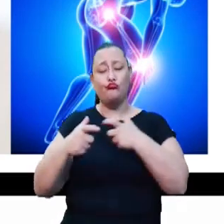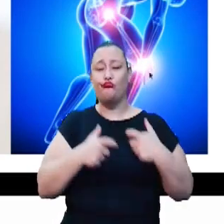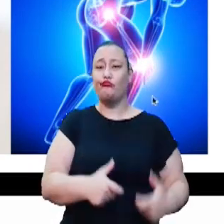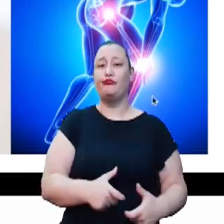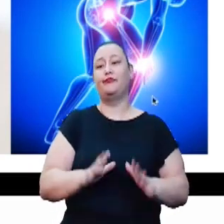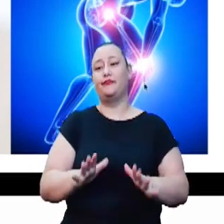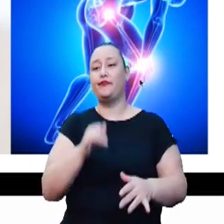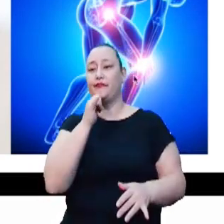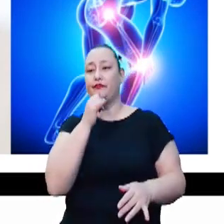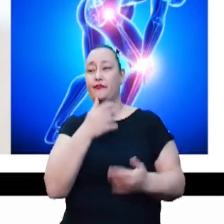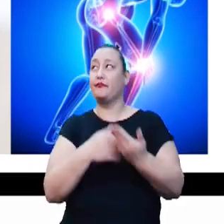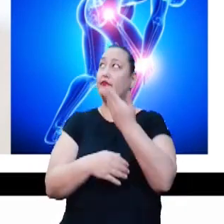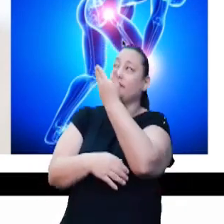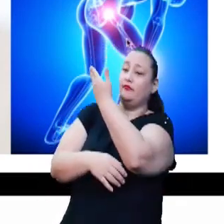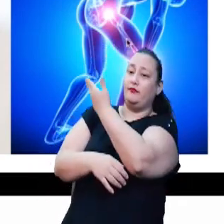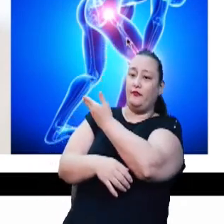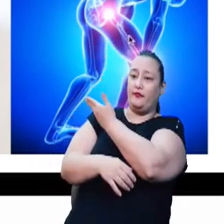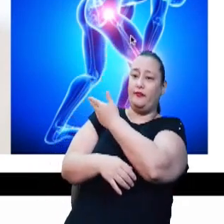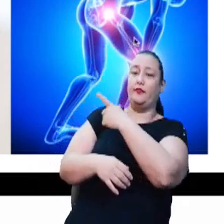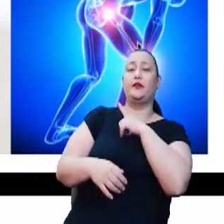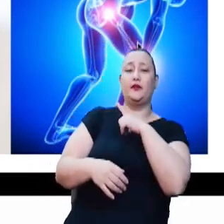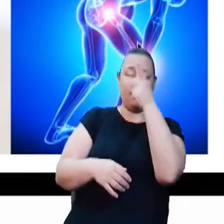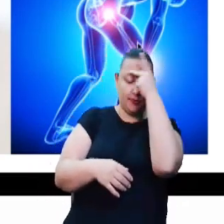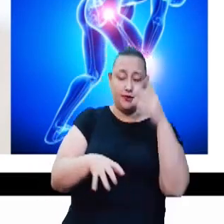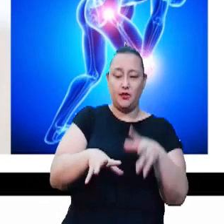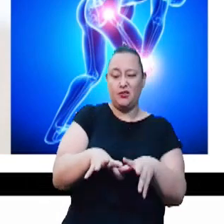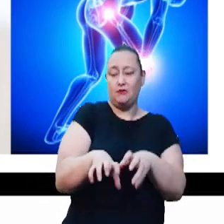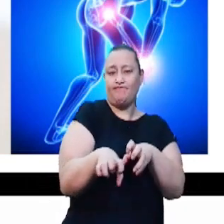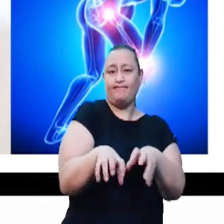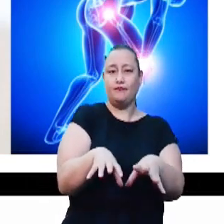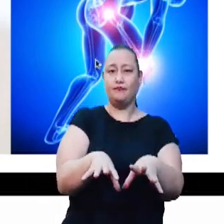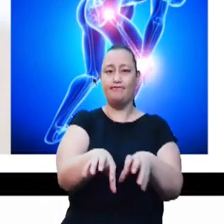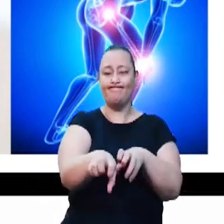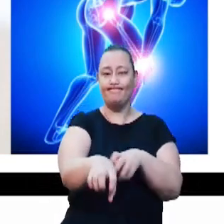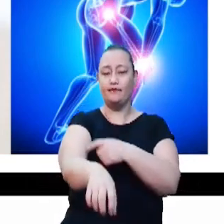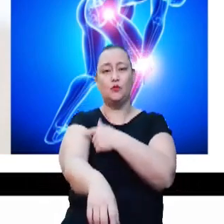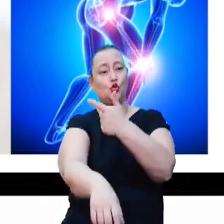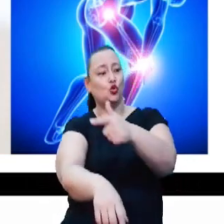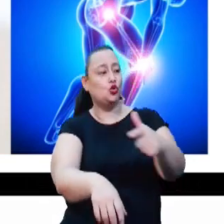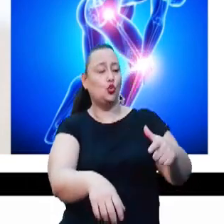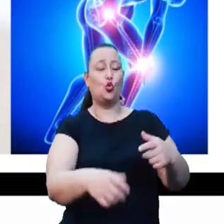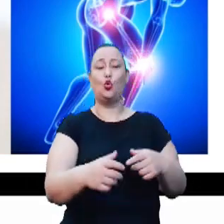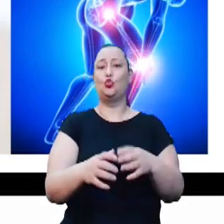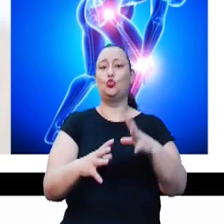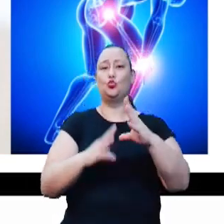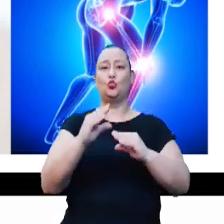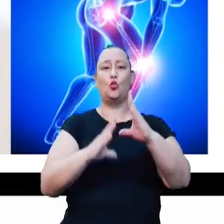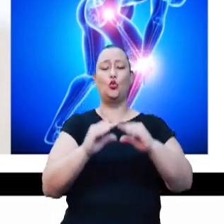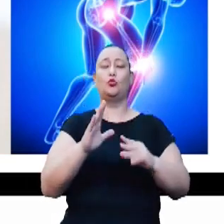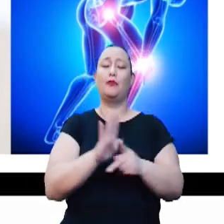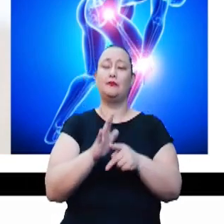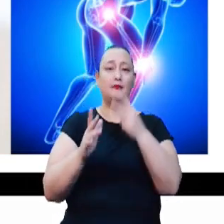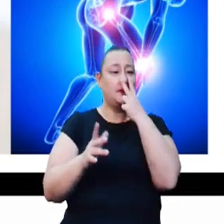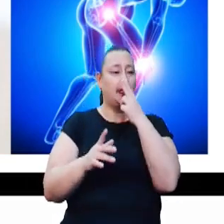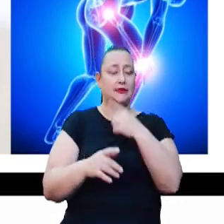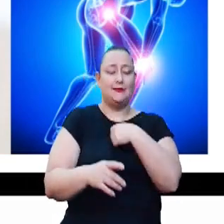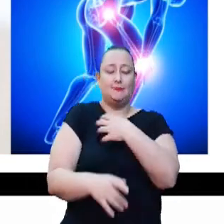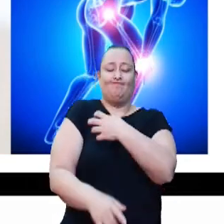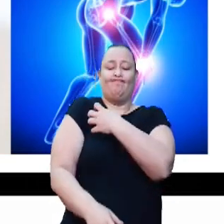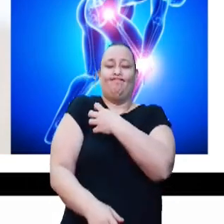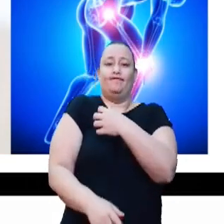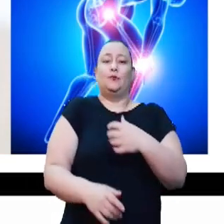nesse exemplo dessa figura. Então tem gente que tem contrações espásticas de outros músculos, mas faz com que a pessoa adote uma